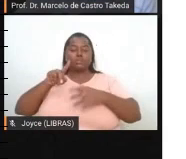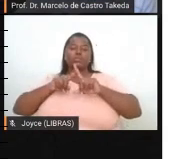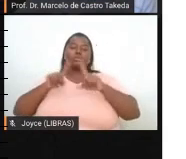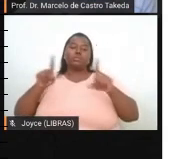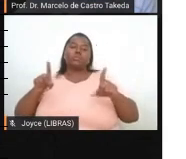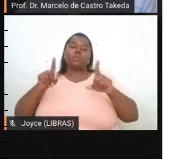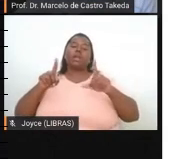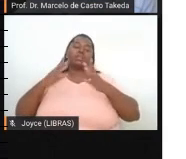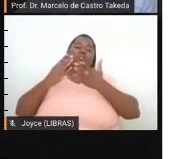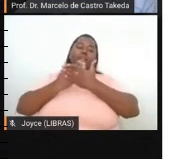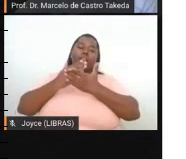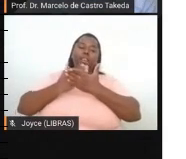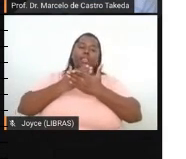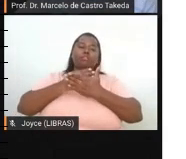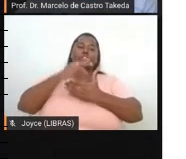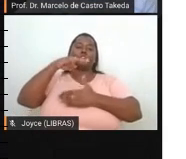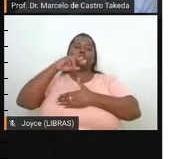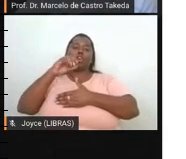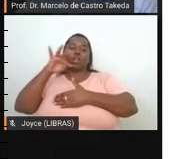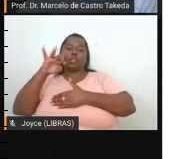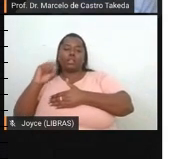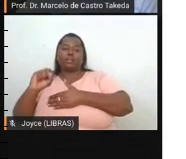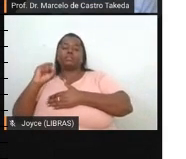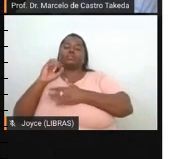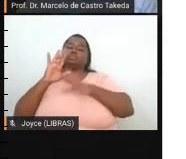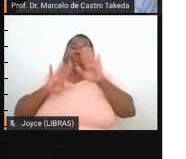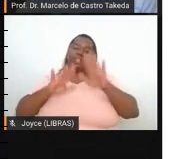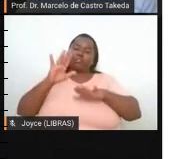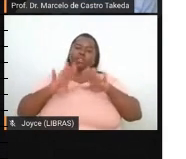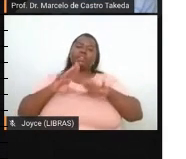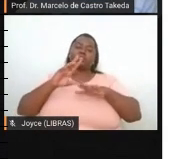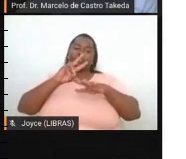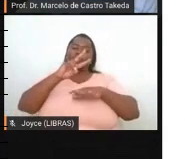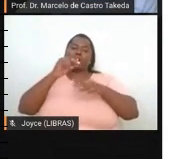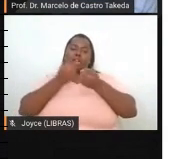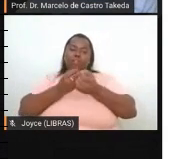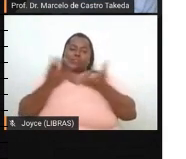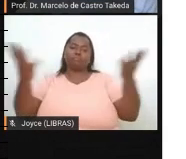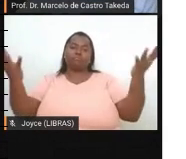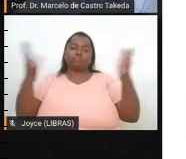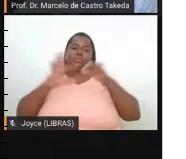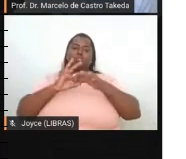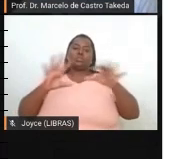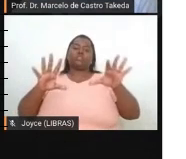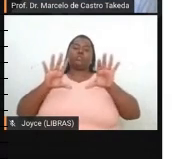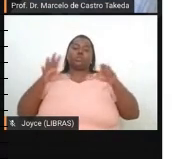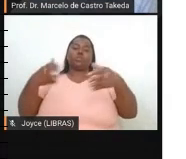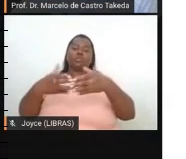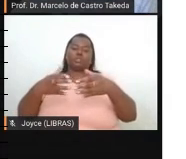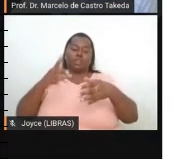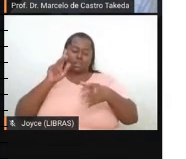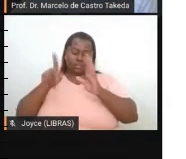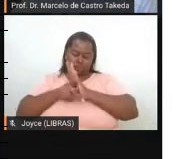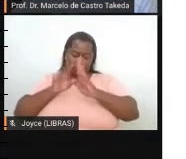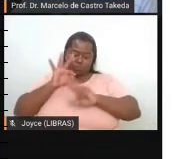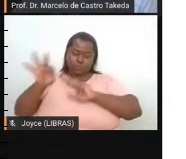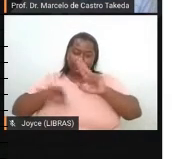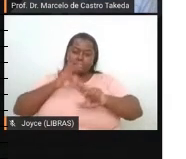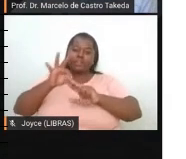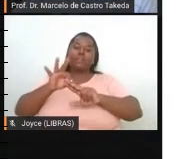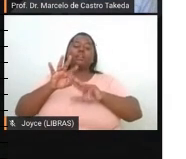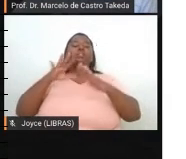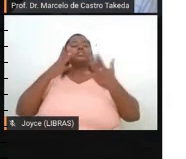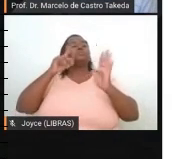livro de notas, que talvez fique disponível para a comunidade aí da UFSCar. Então, a ideia, na verdade, pessoal, era